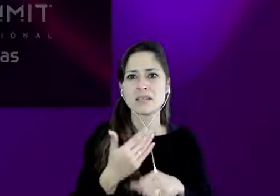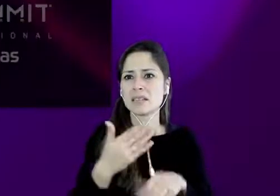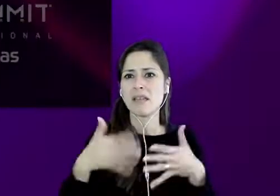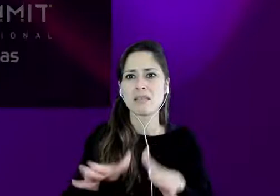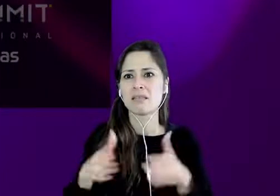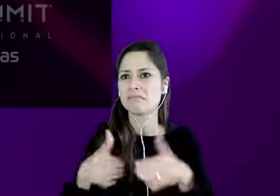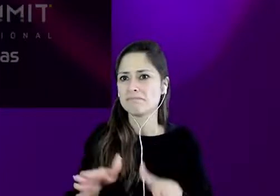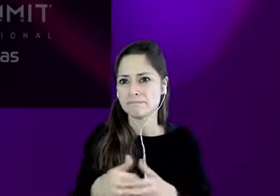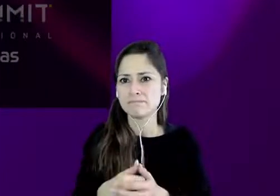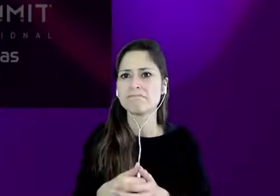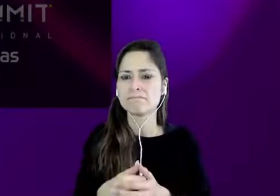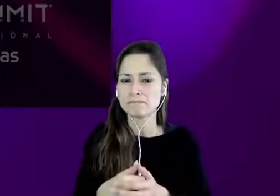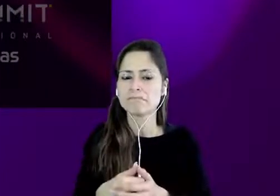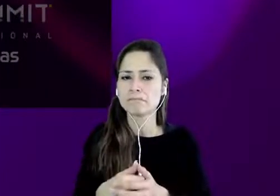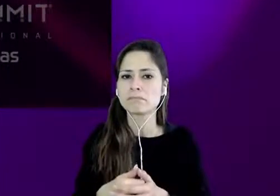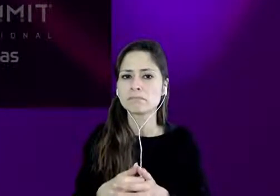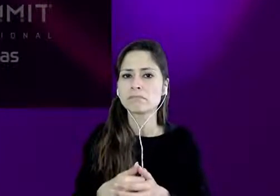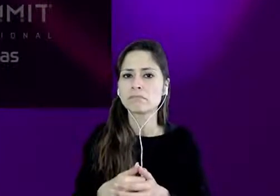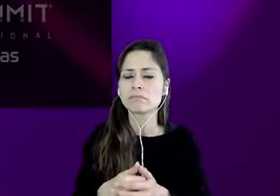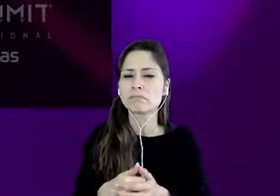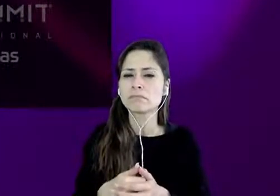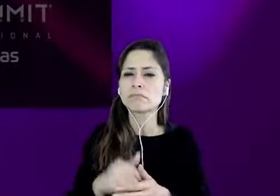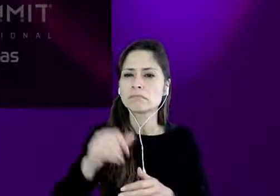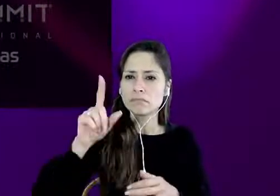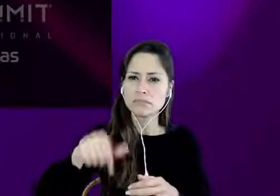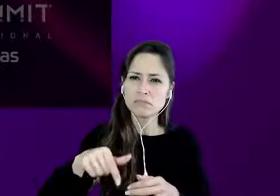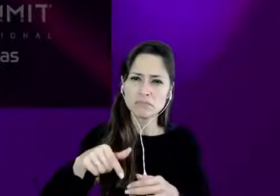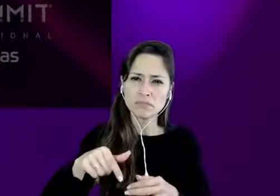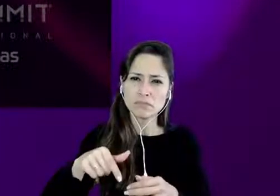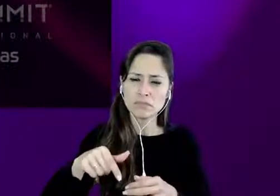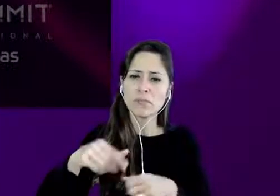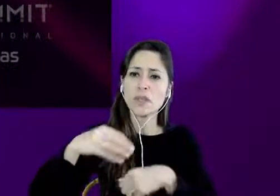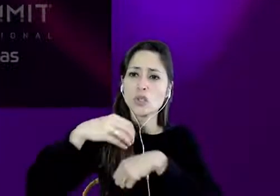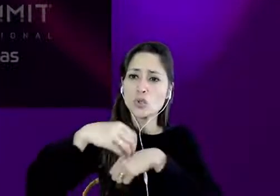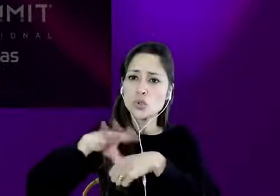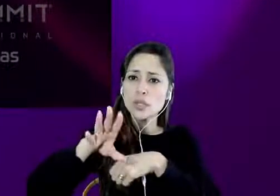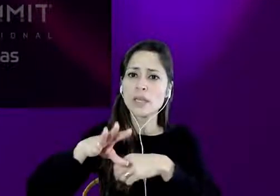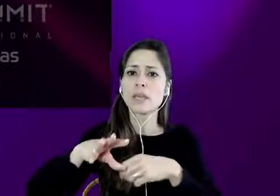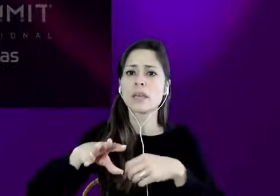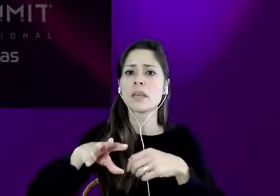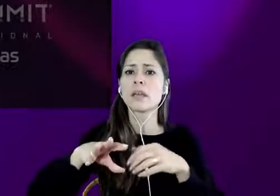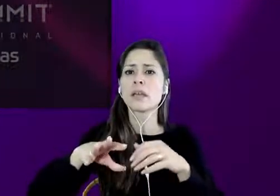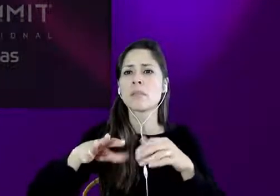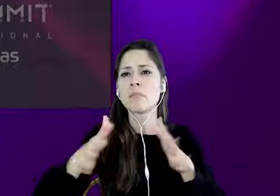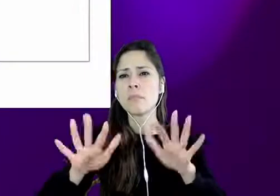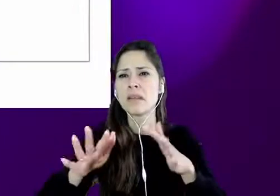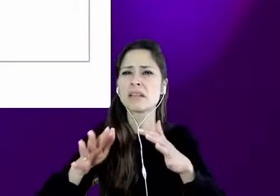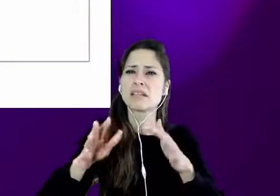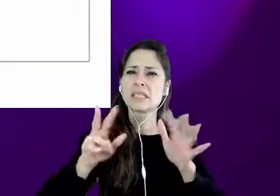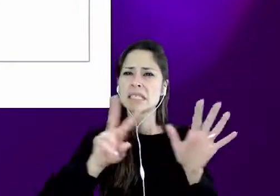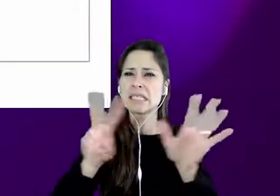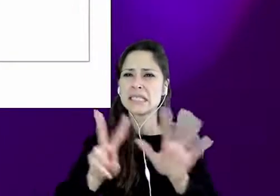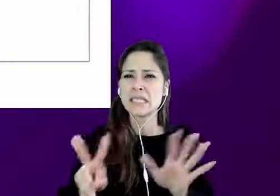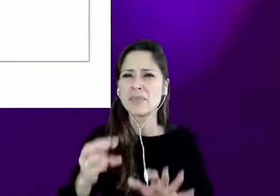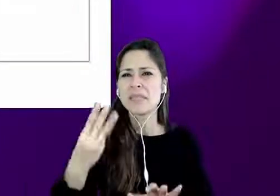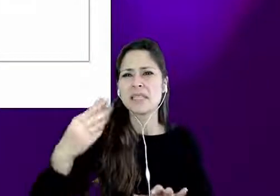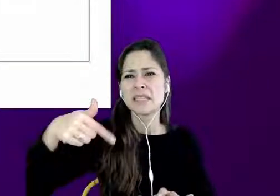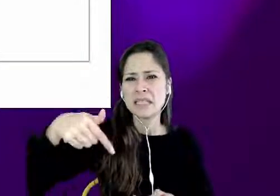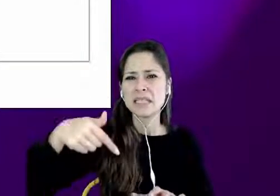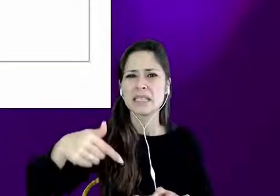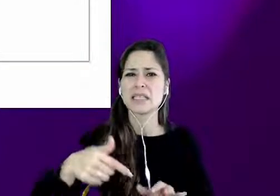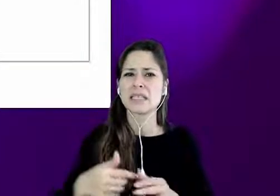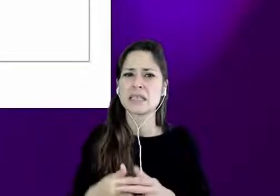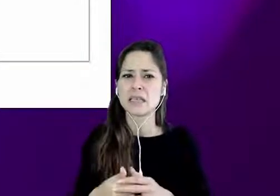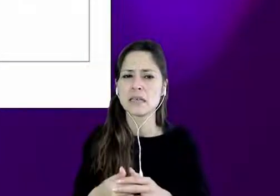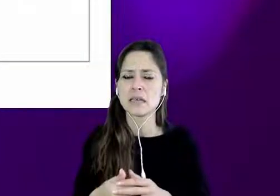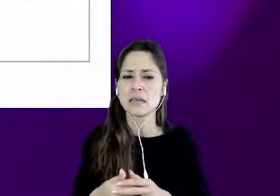conclusão é bastante estimulante, realmente sugerindo que o parto aconteça ali ao redor de 37 semanas. A Rede